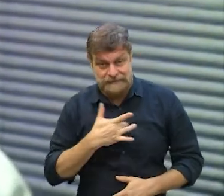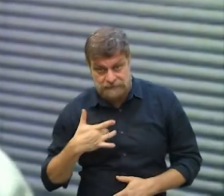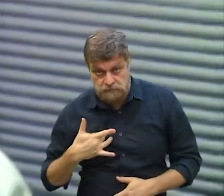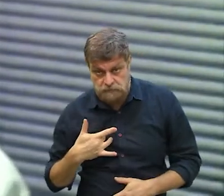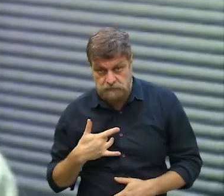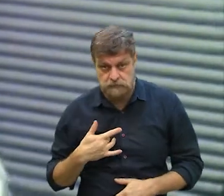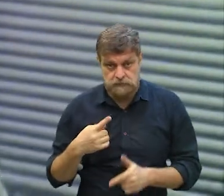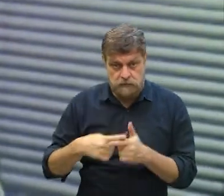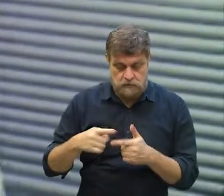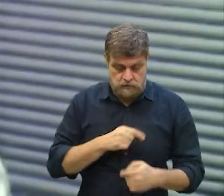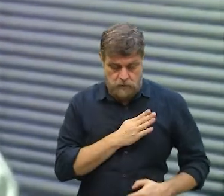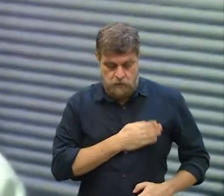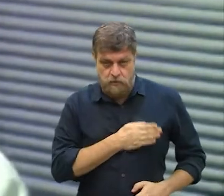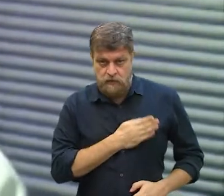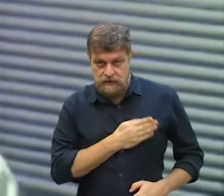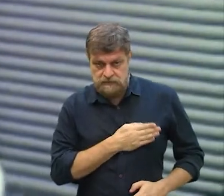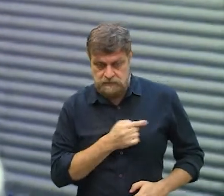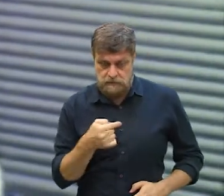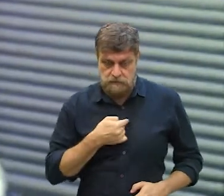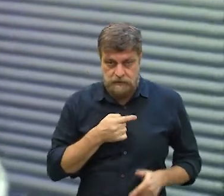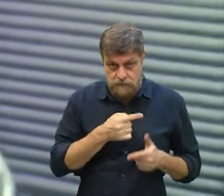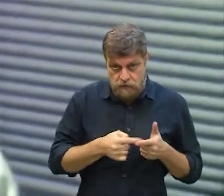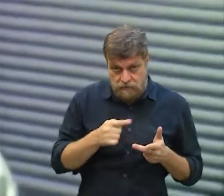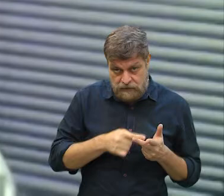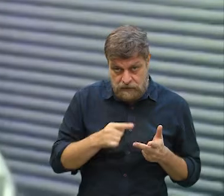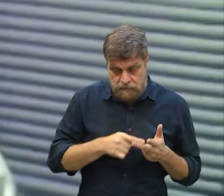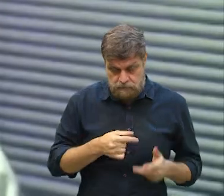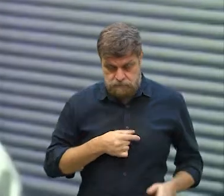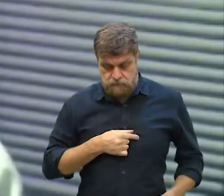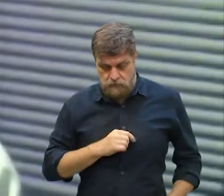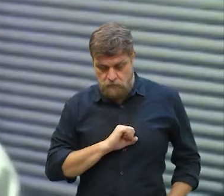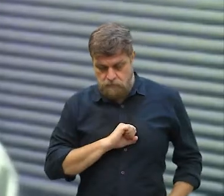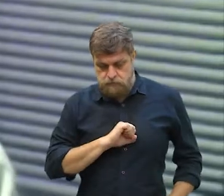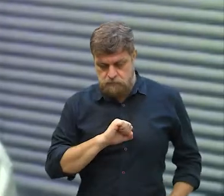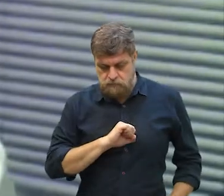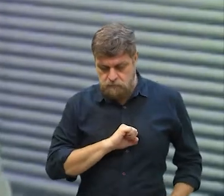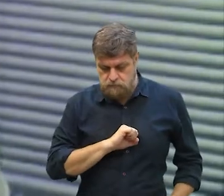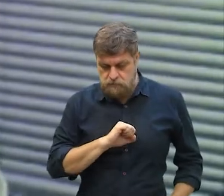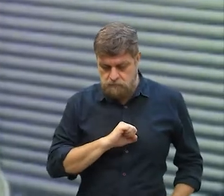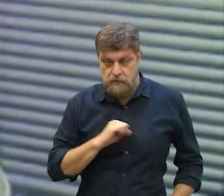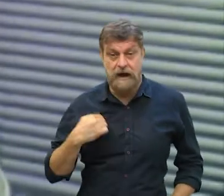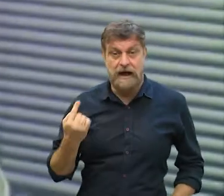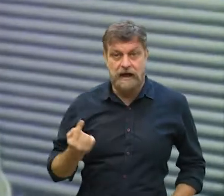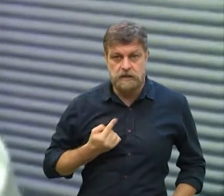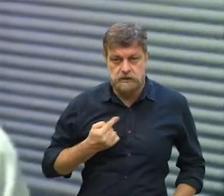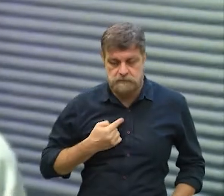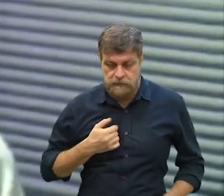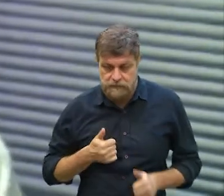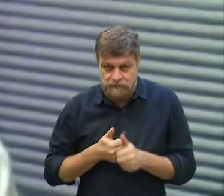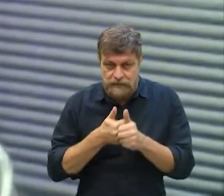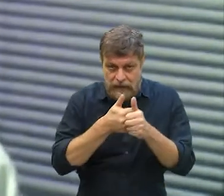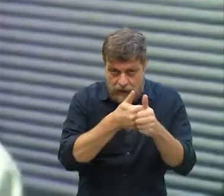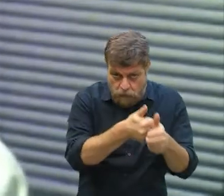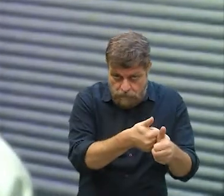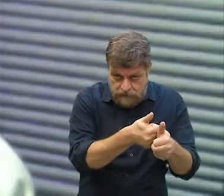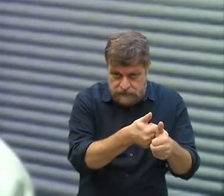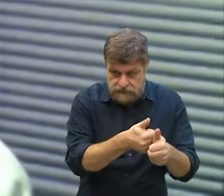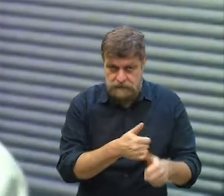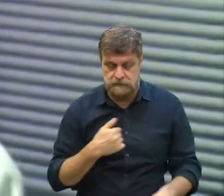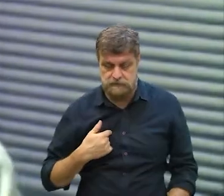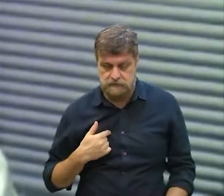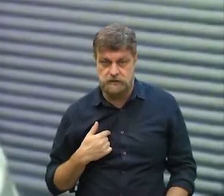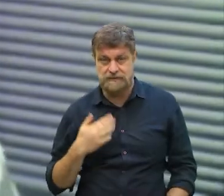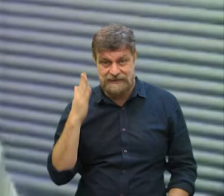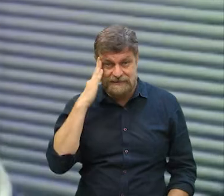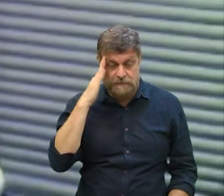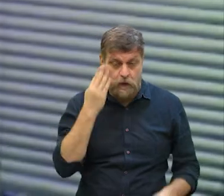problemas de saúde, se ele tem marca-passo, tudo isso ajuda a gente a decidir. Que aí a gente vai escolher, então, entre o acompanhamento vigiado,